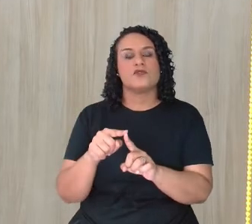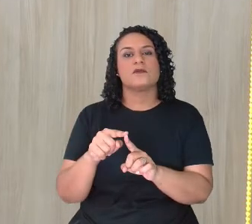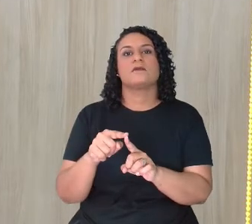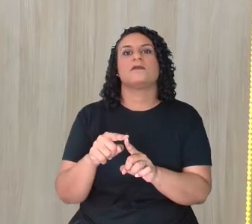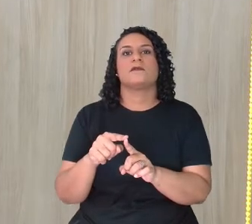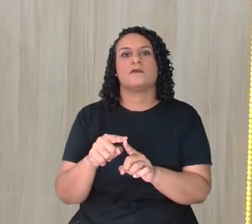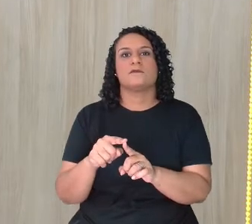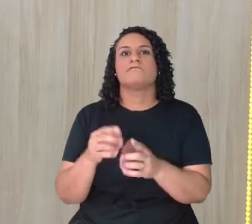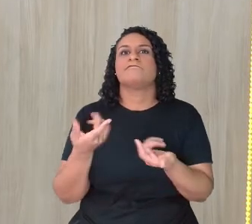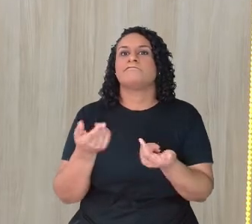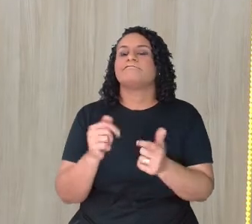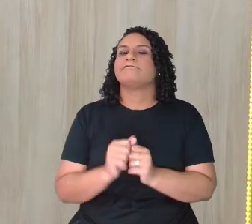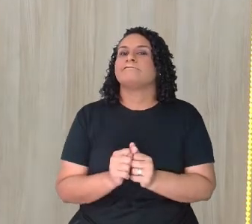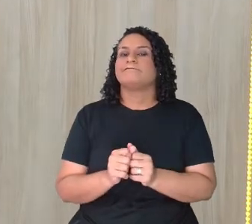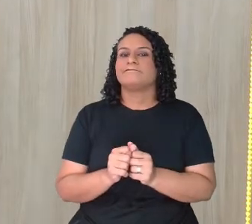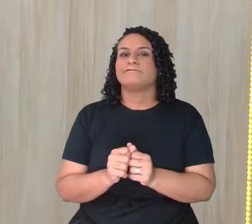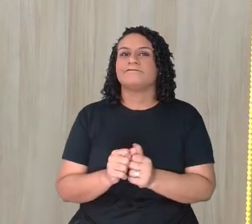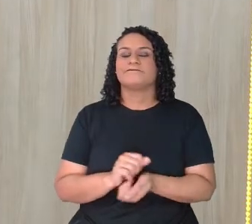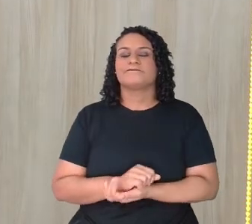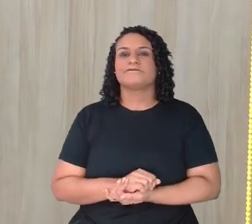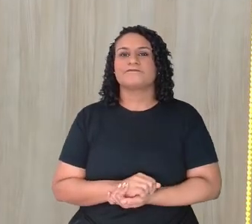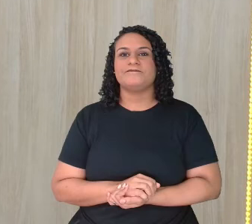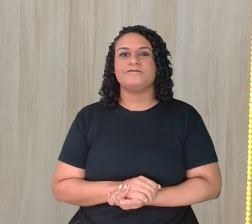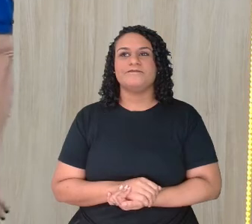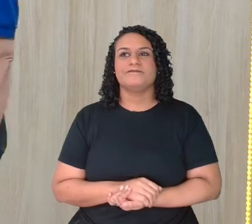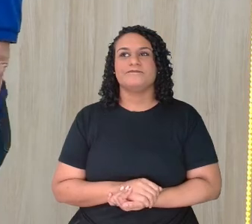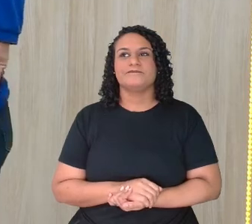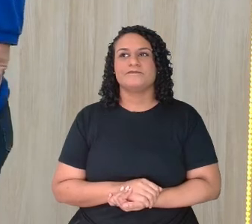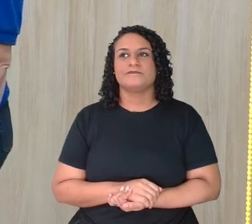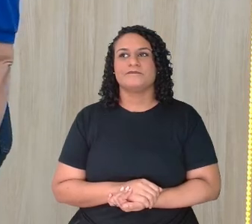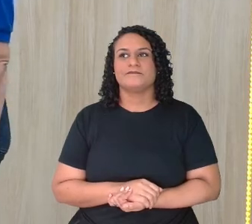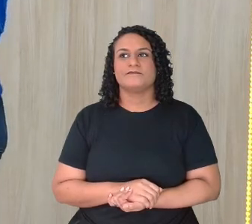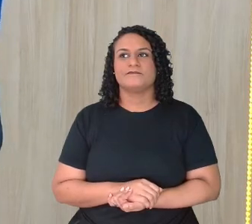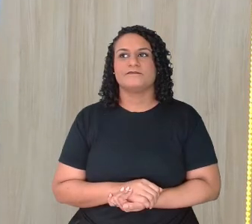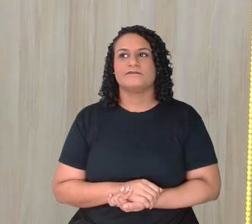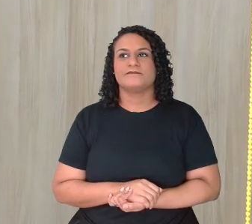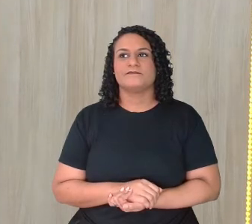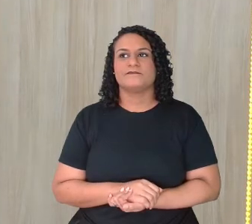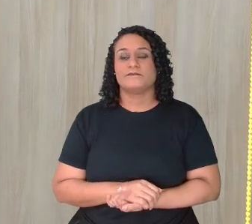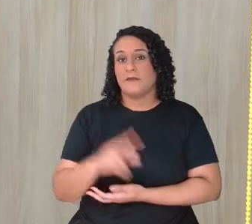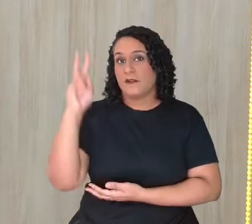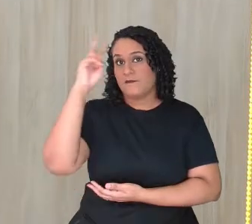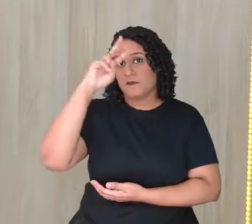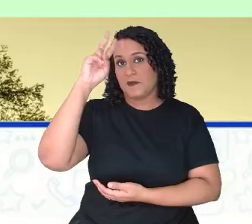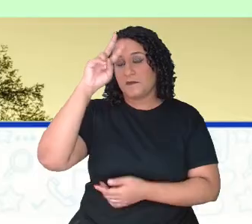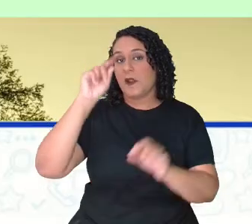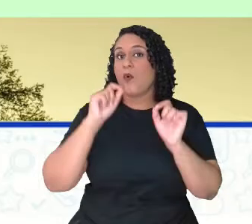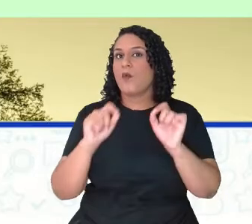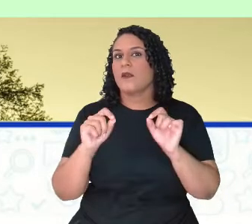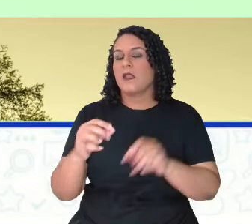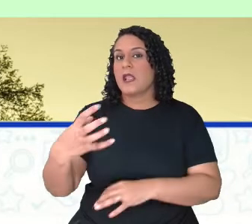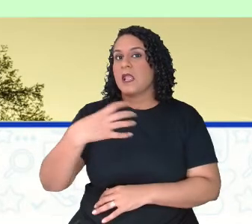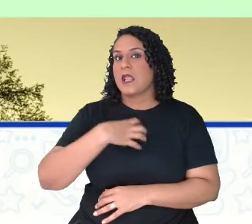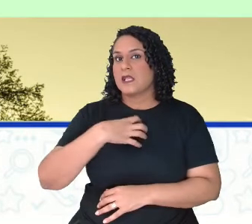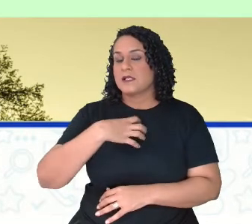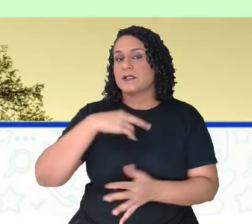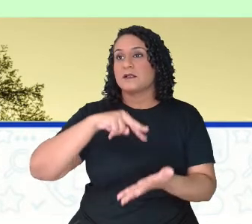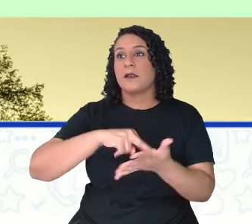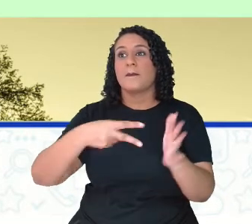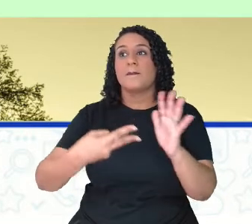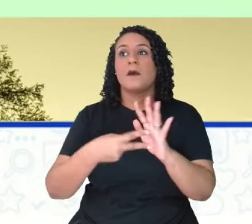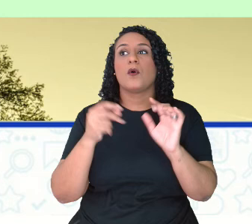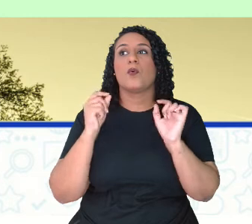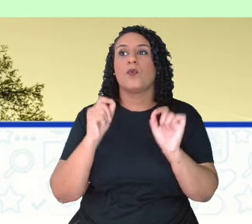é amplo nesse sentido, tá bom? Então vamos lá. Vamos lembrar, não é, o que é semântica. Semântica